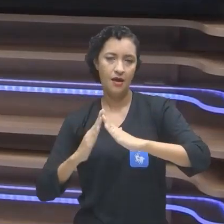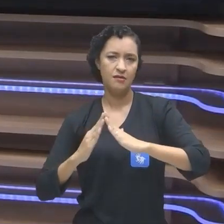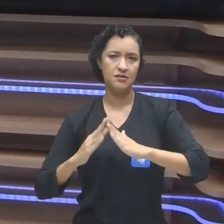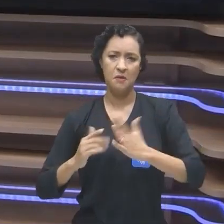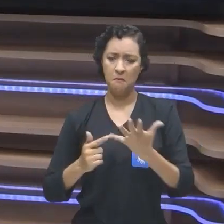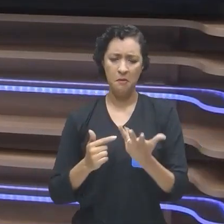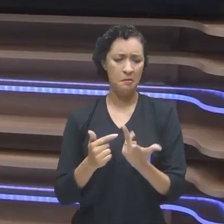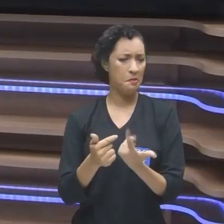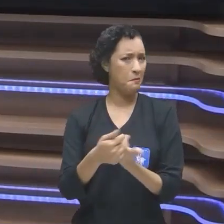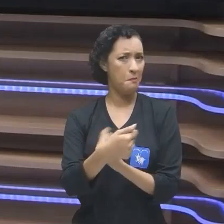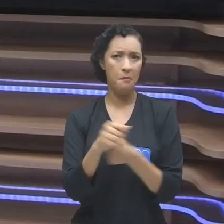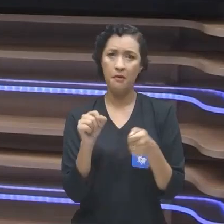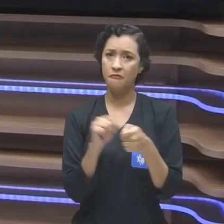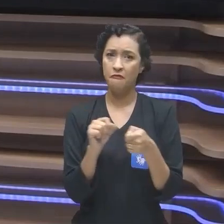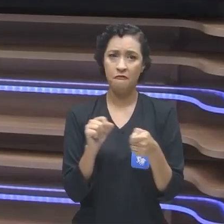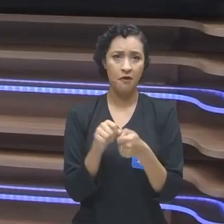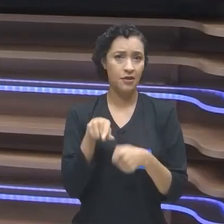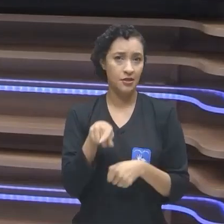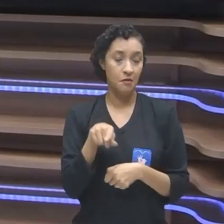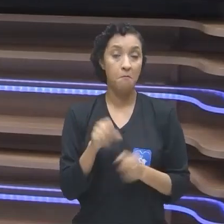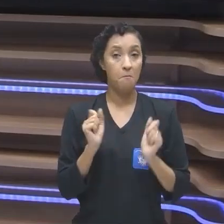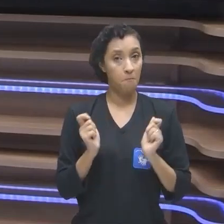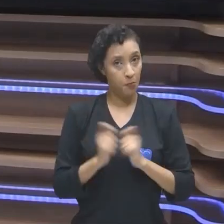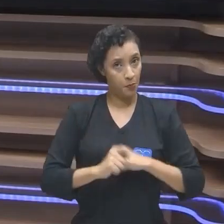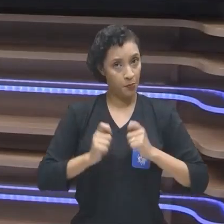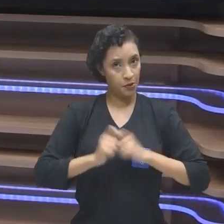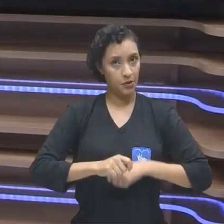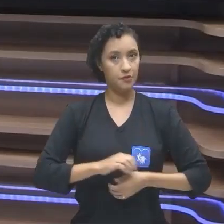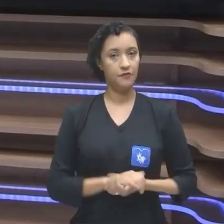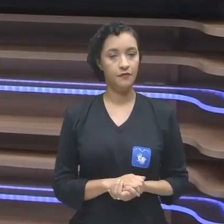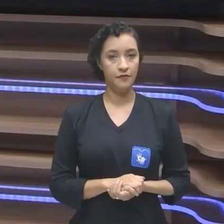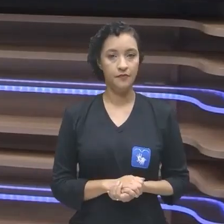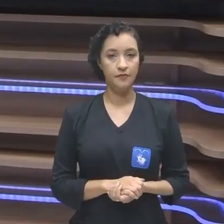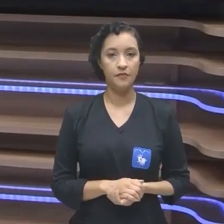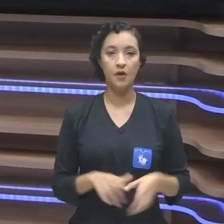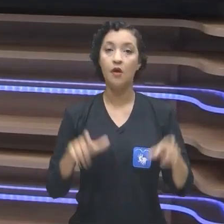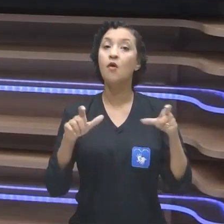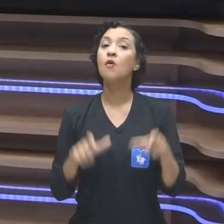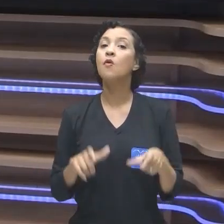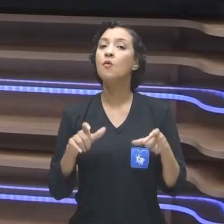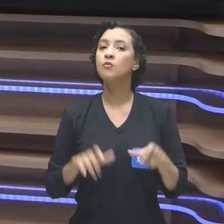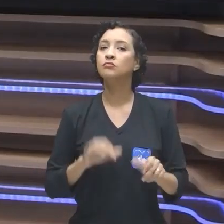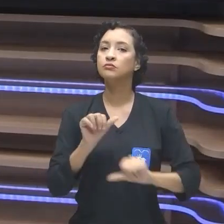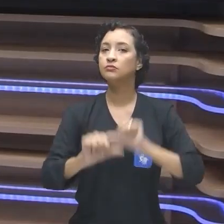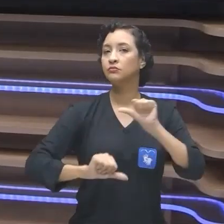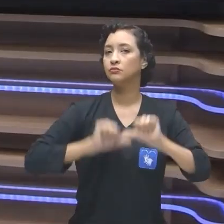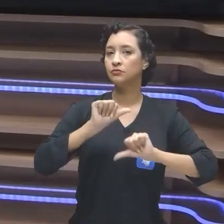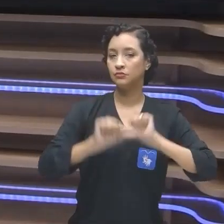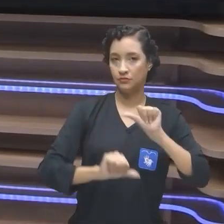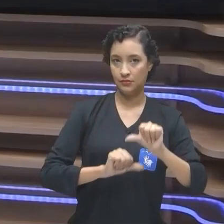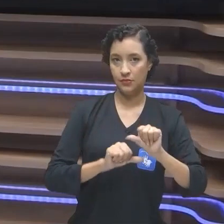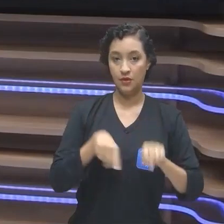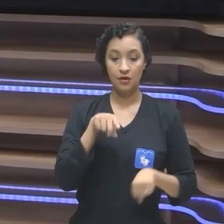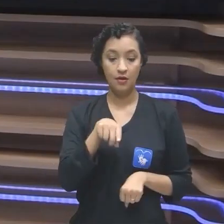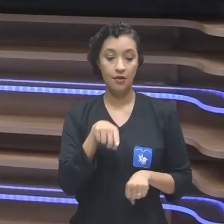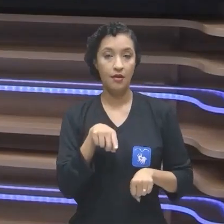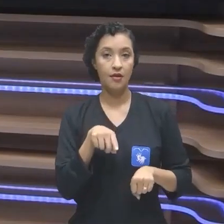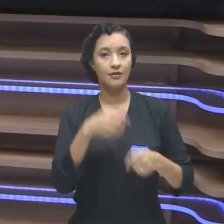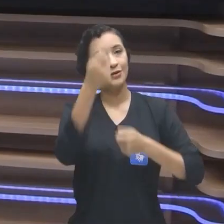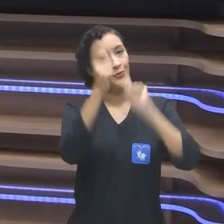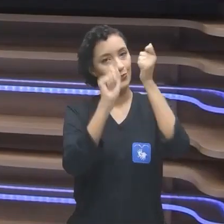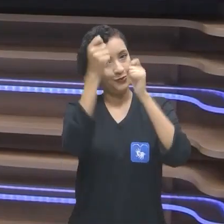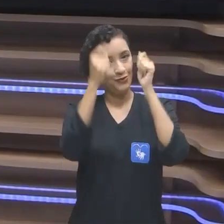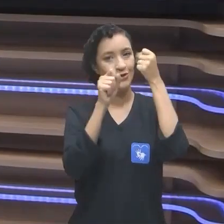coisas mais que se pode fazer com a madeira. Onde é que ela vai se transformar? A matéria-prima madeira se transformou lá na